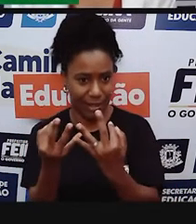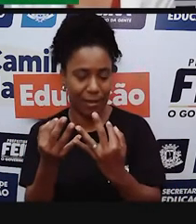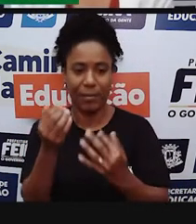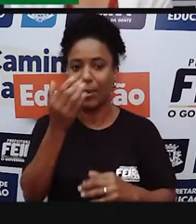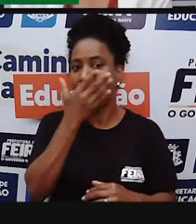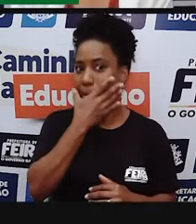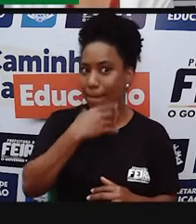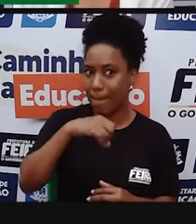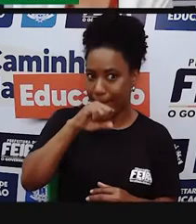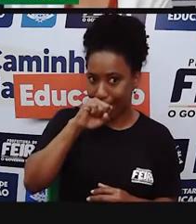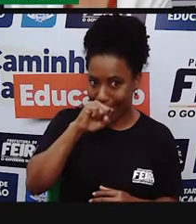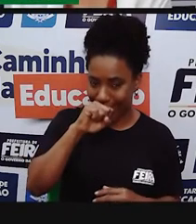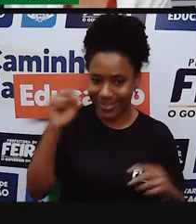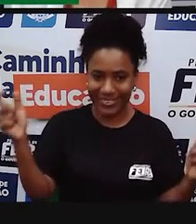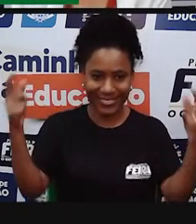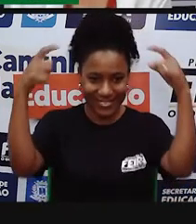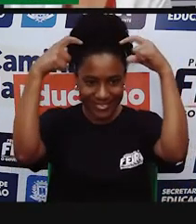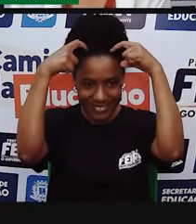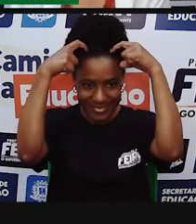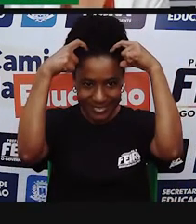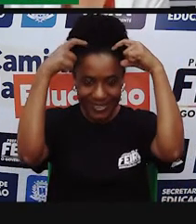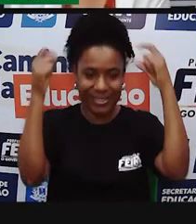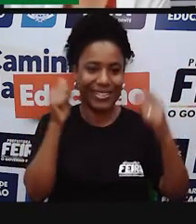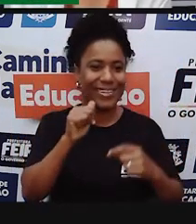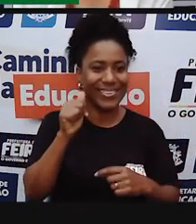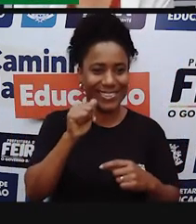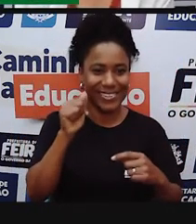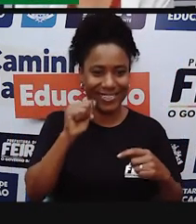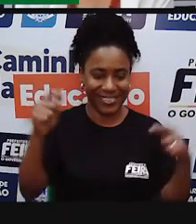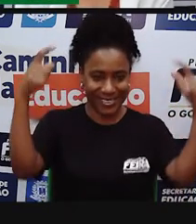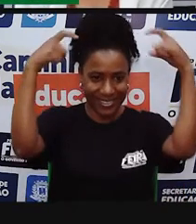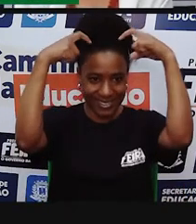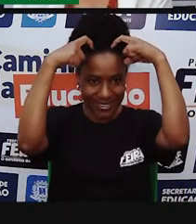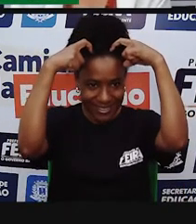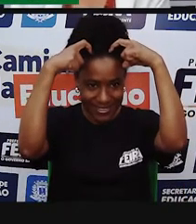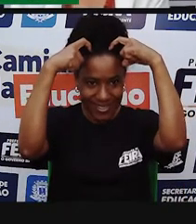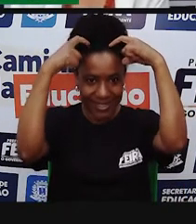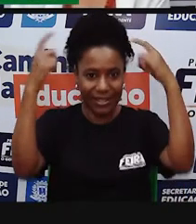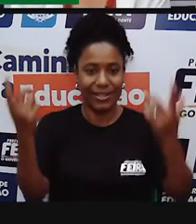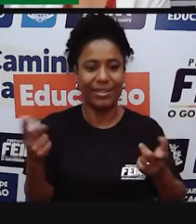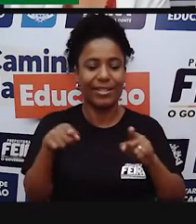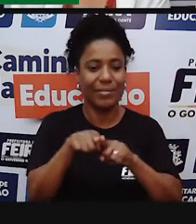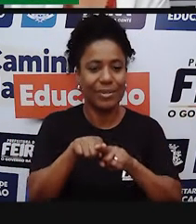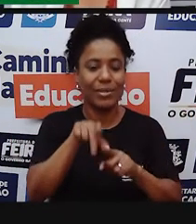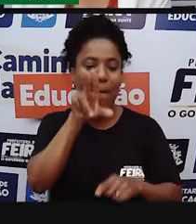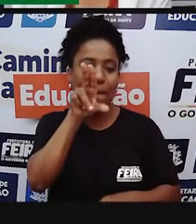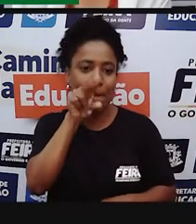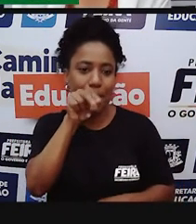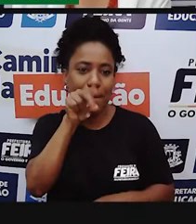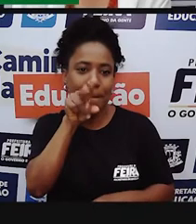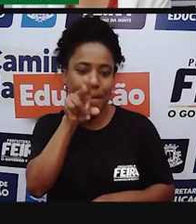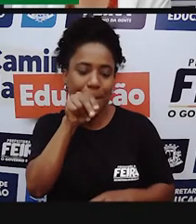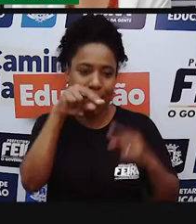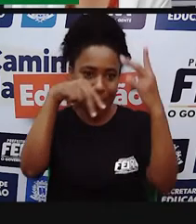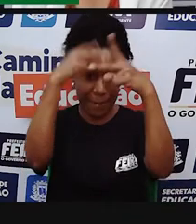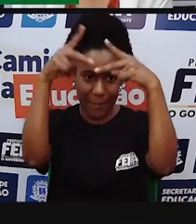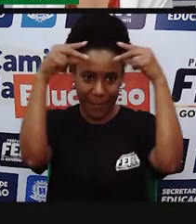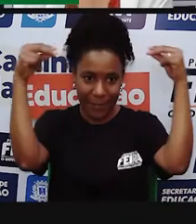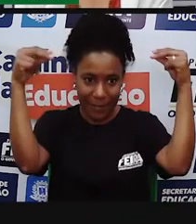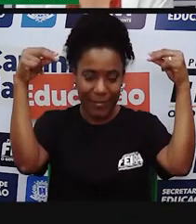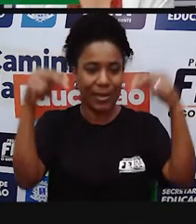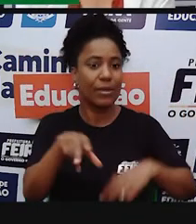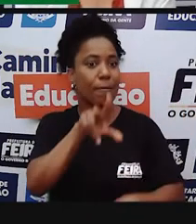pelos pais Mickey e Minnie e com filhos Pato Donald Margarida e Pateta